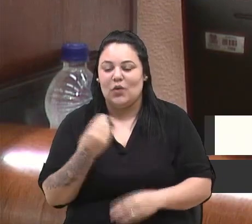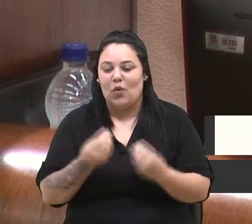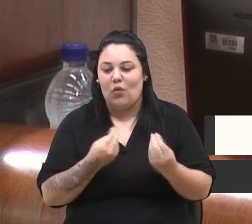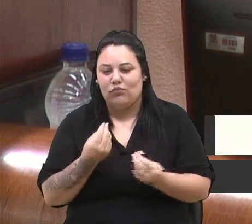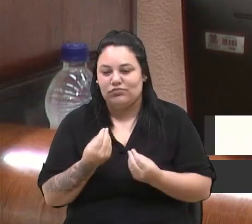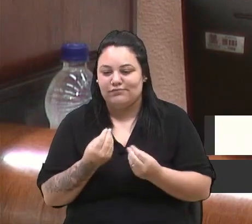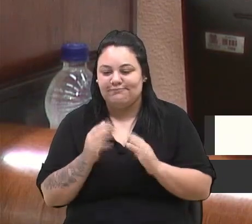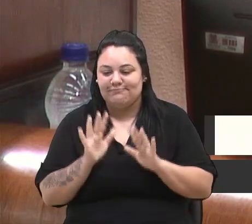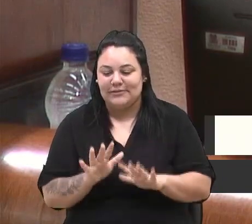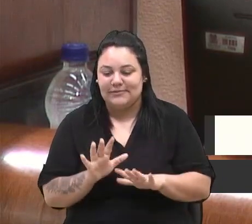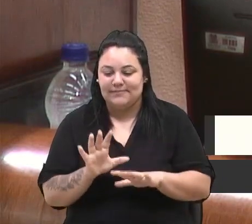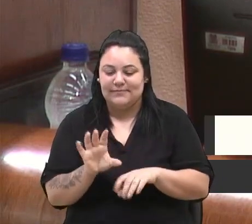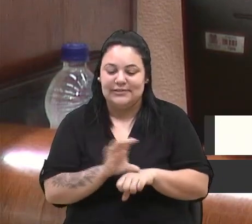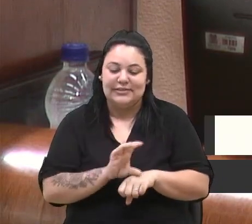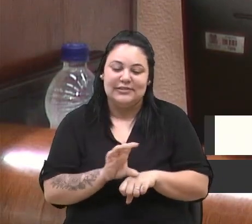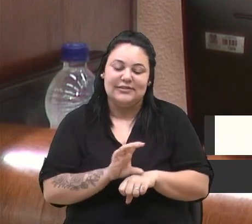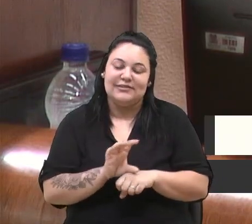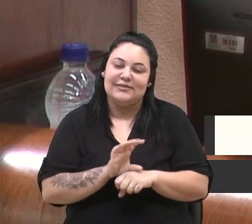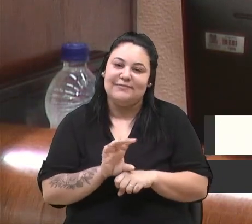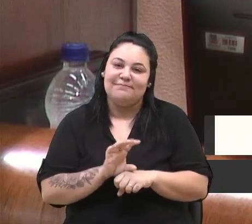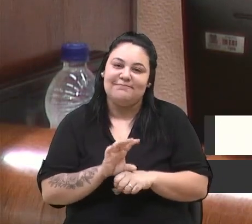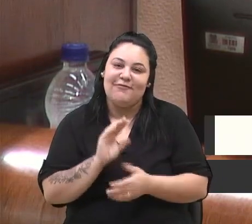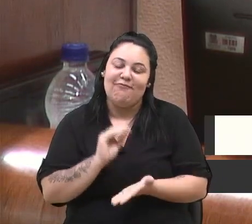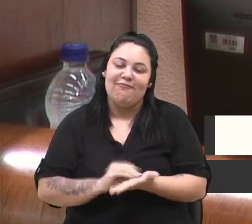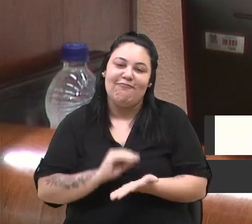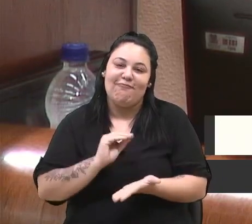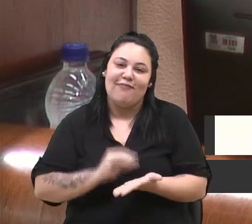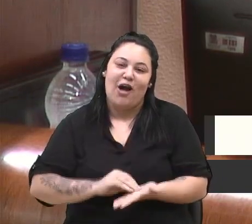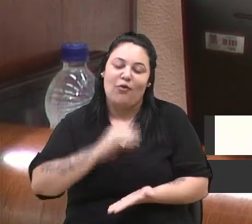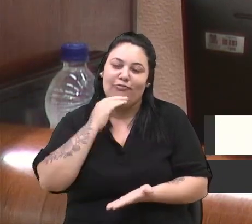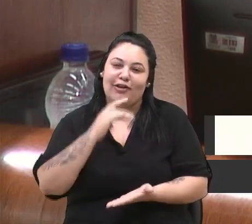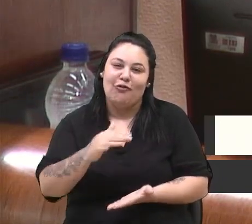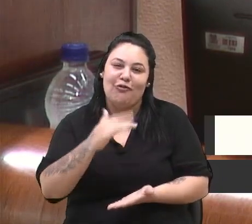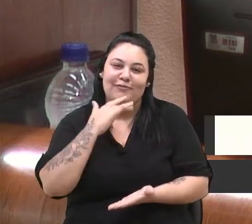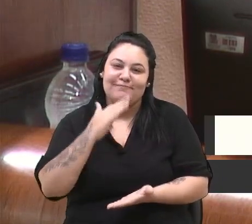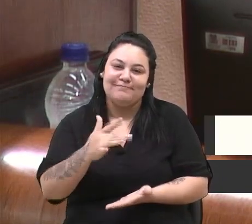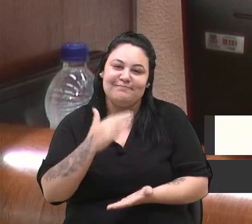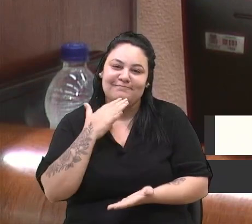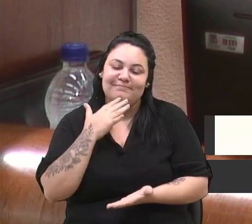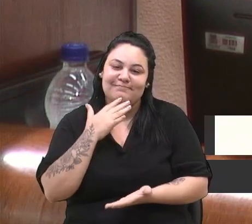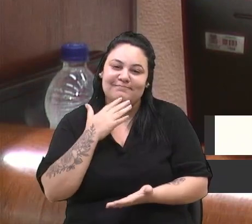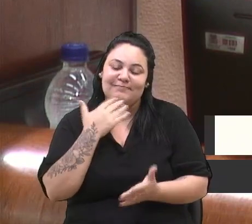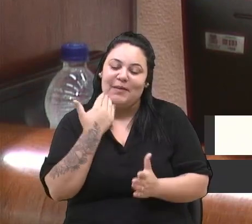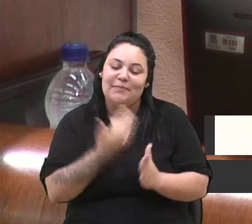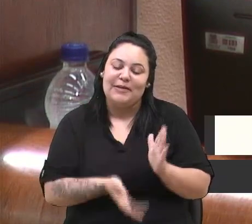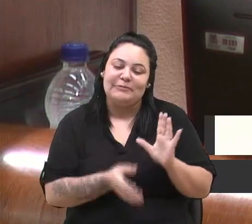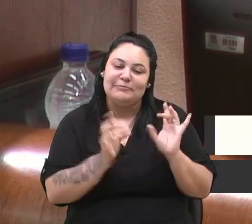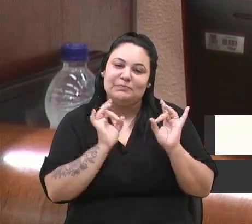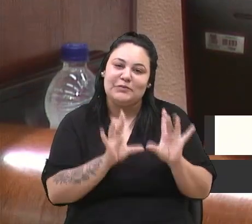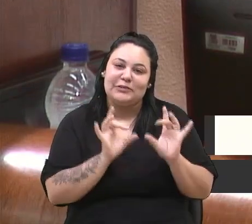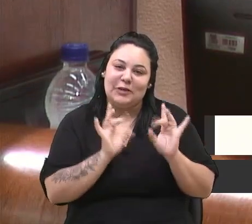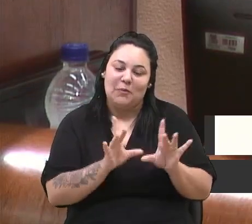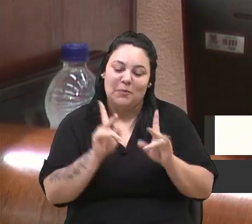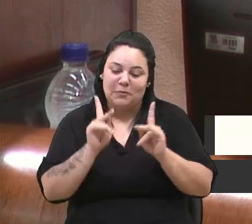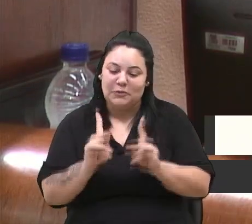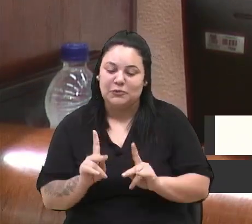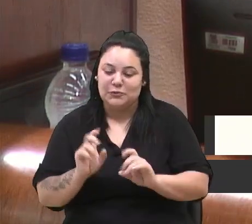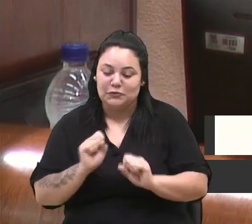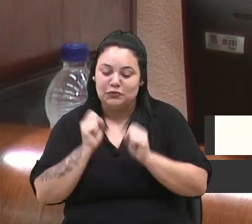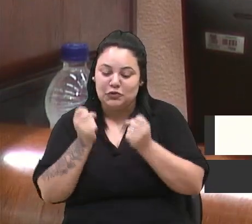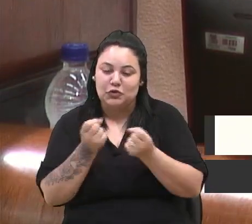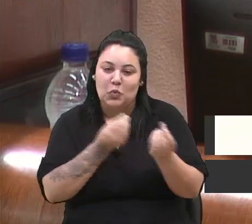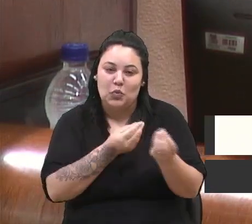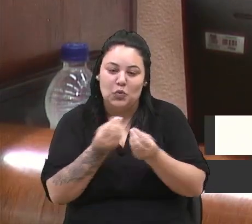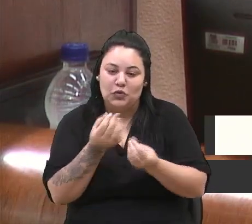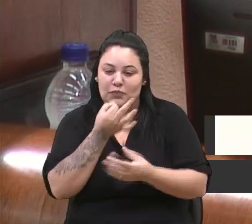hoje também pela perda de alguém tão especial e que fez tanto para levar o nome da nossa cidade. Então, a todos os familiares também, eu